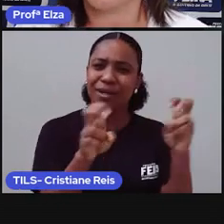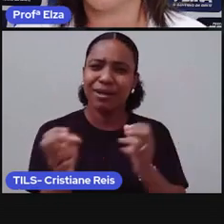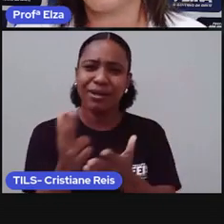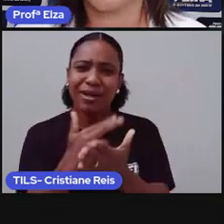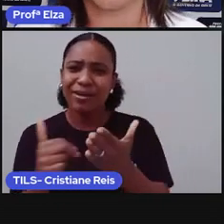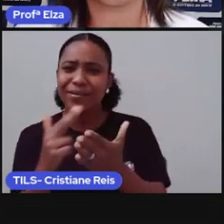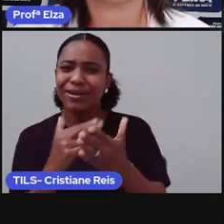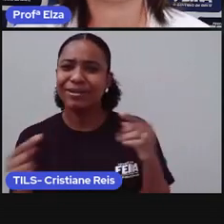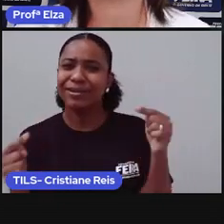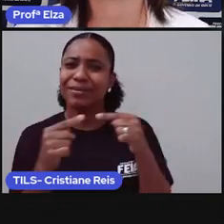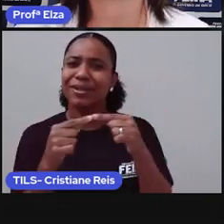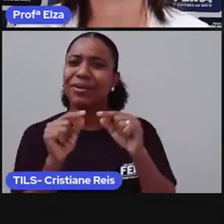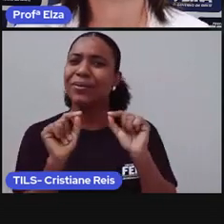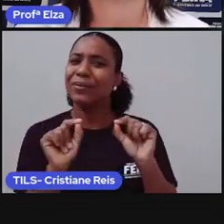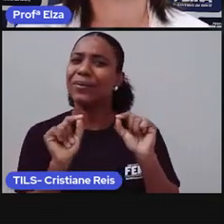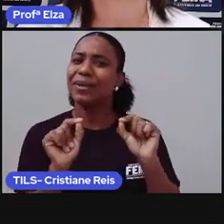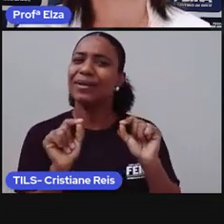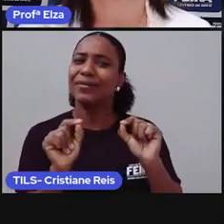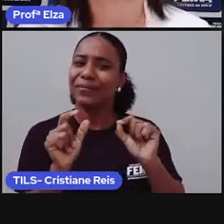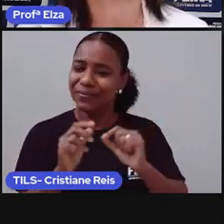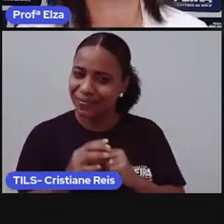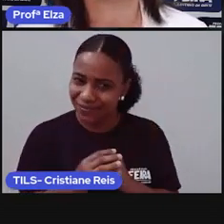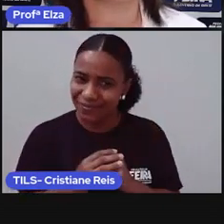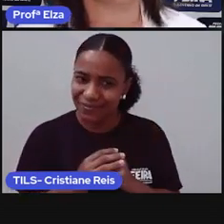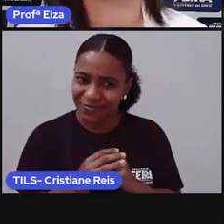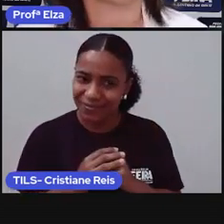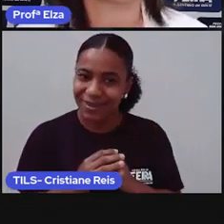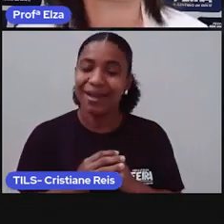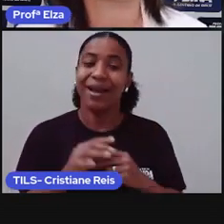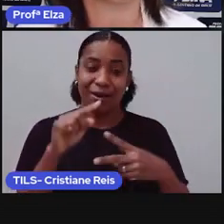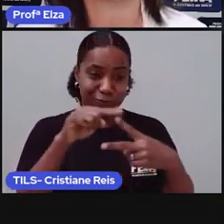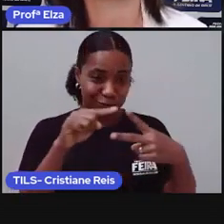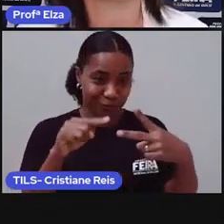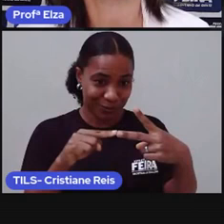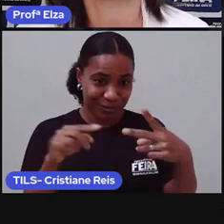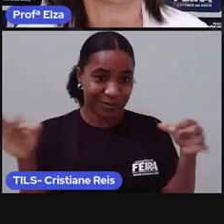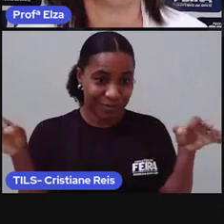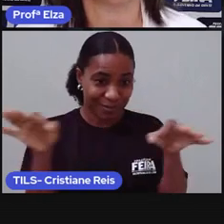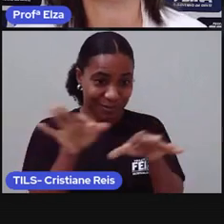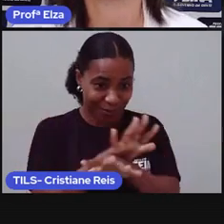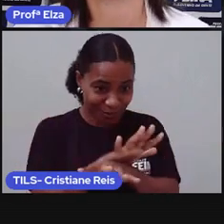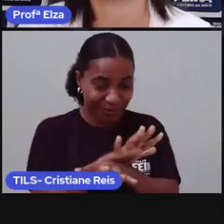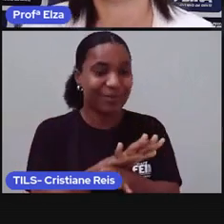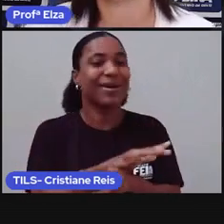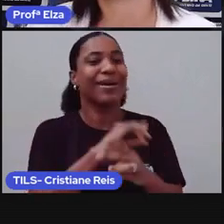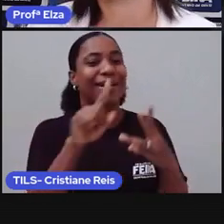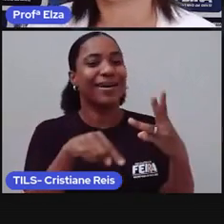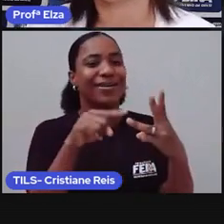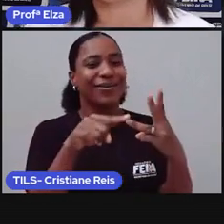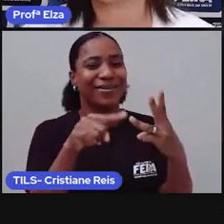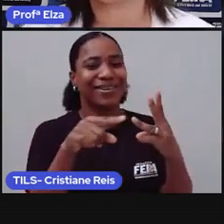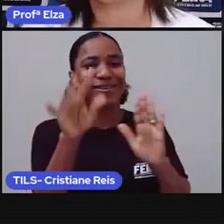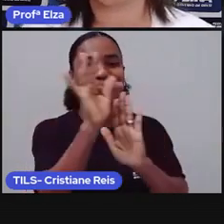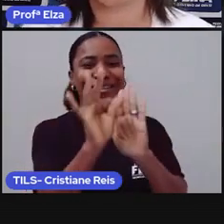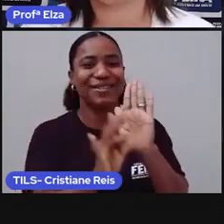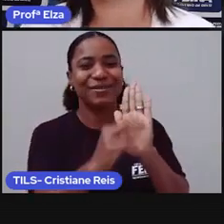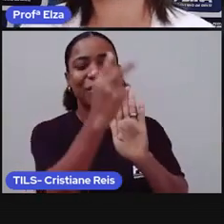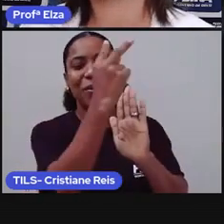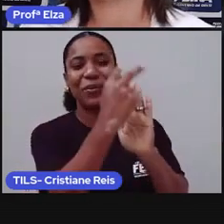Cumprido esses dois passos, você então vai começar a leitura do texto propriamente dito.